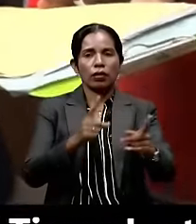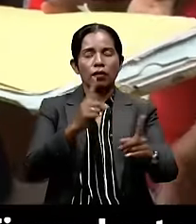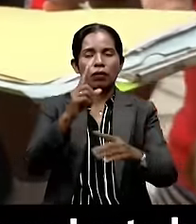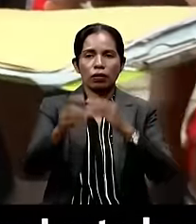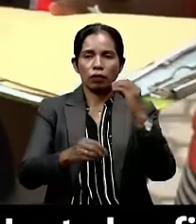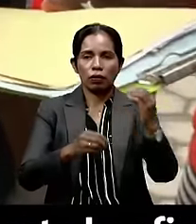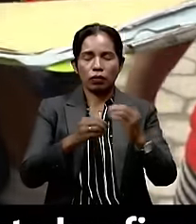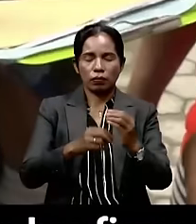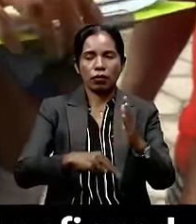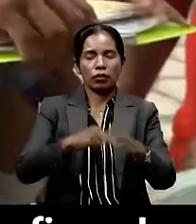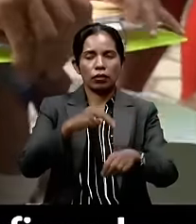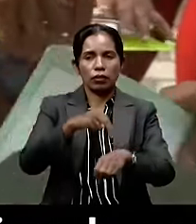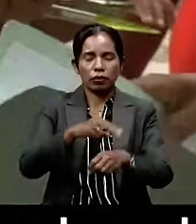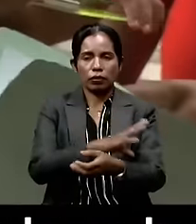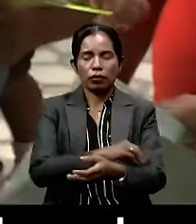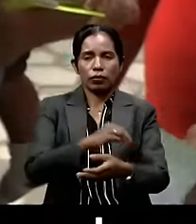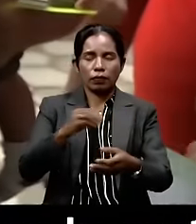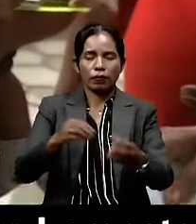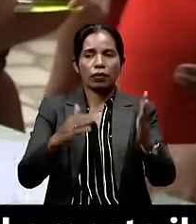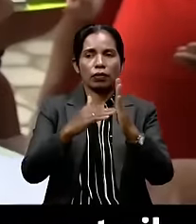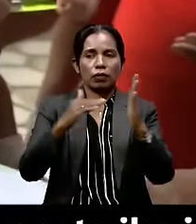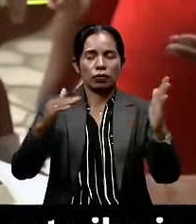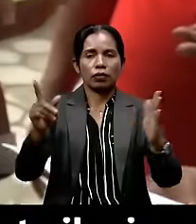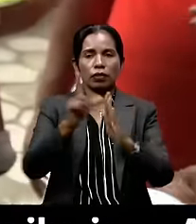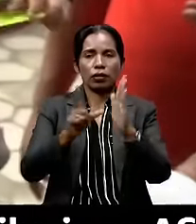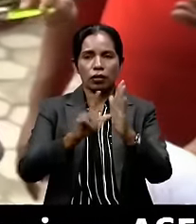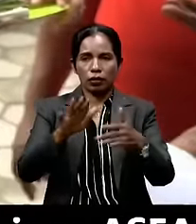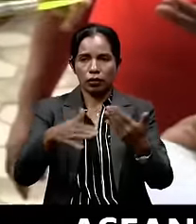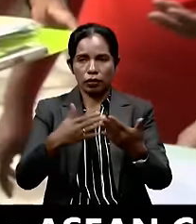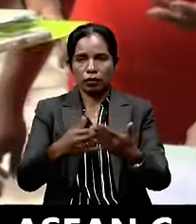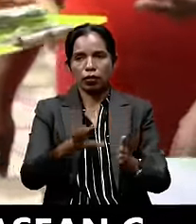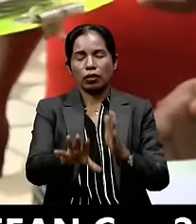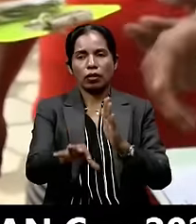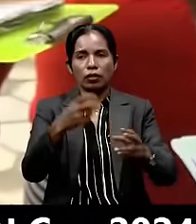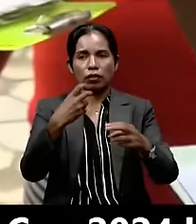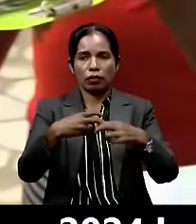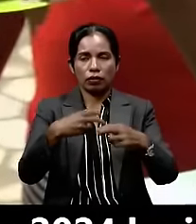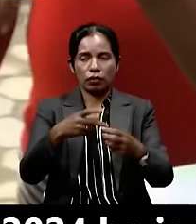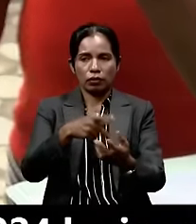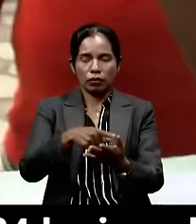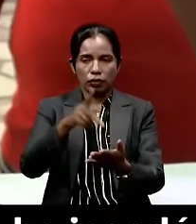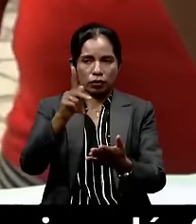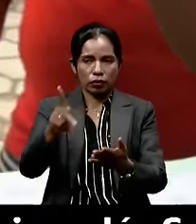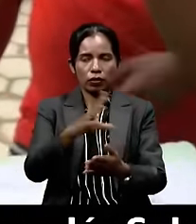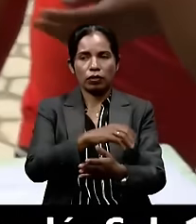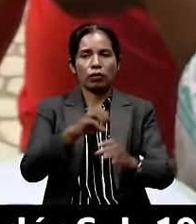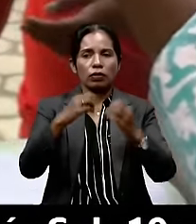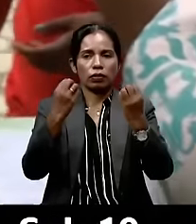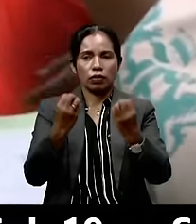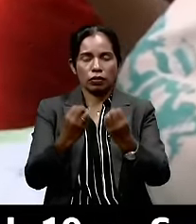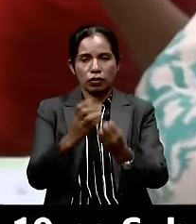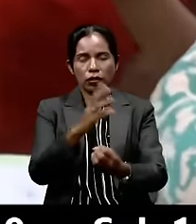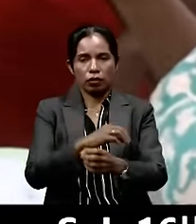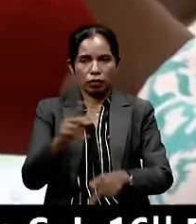conabá natureza infração contra ordenação sira se retan sanção com multa na organização higiene